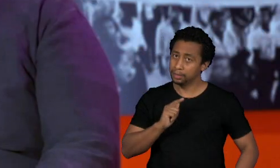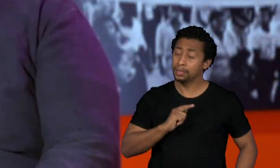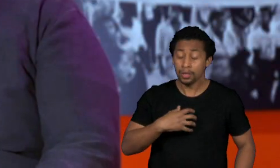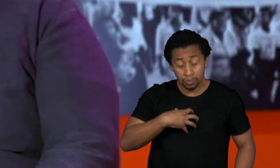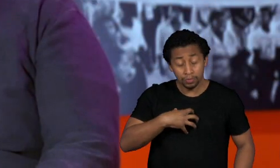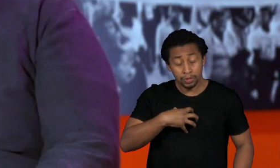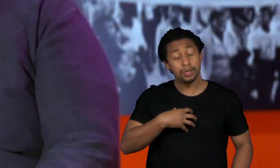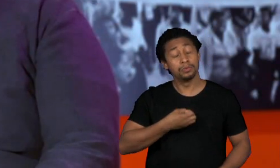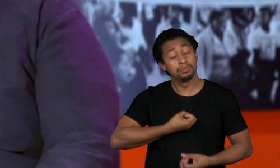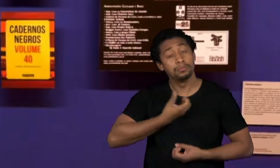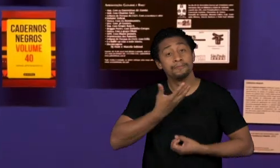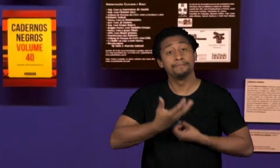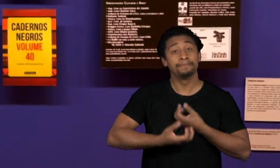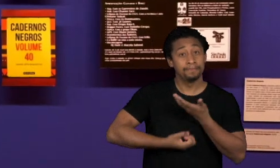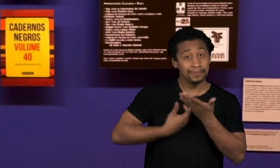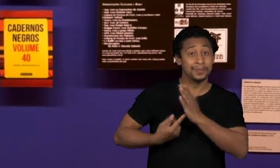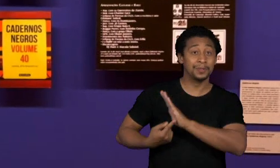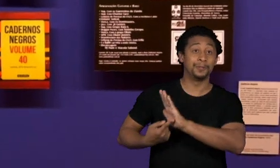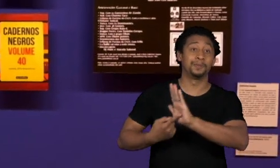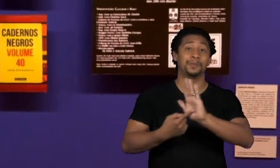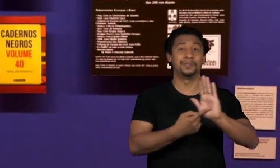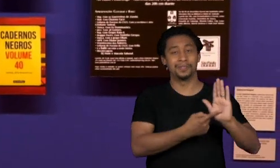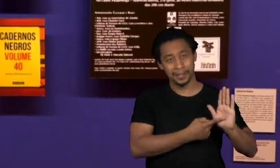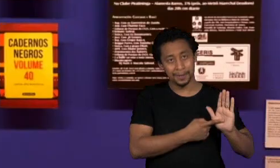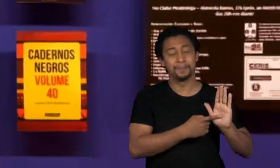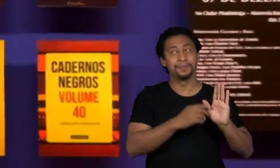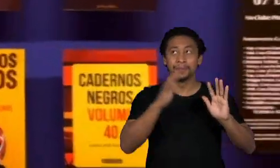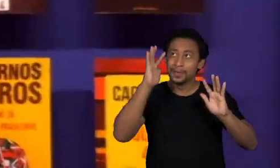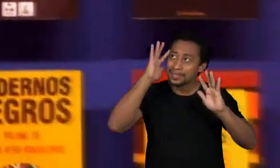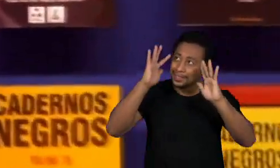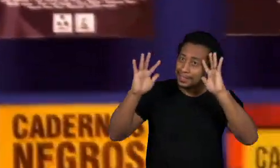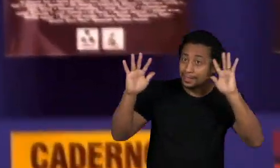e também de formas de luta pelo direito à imaginação.